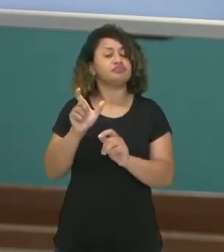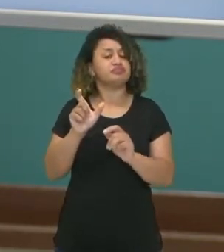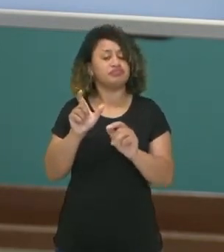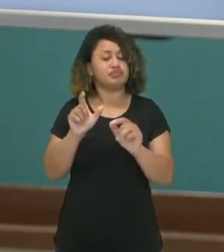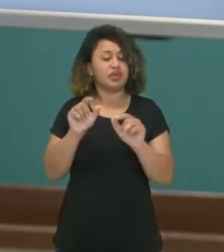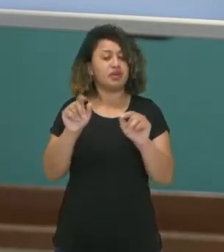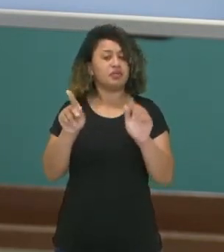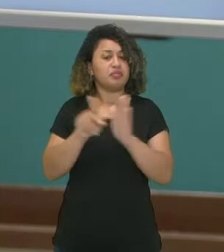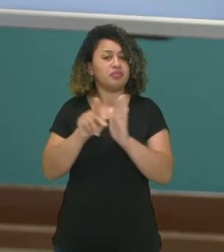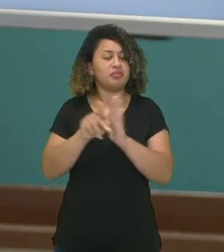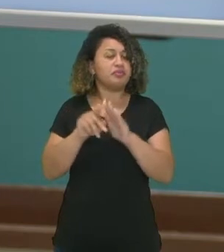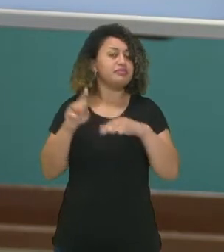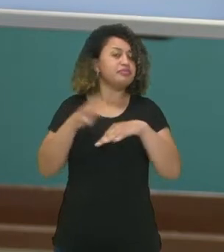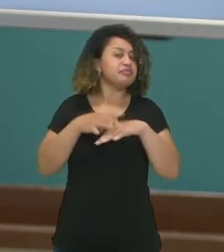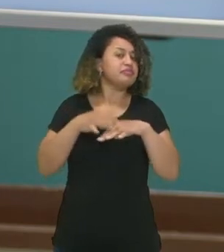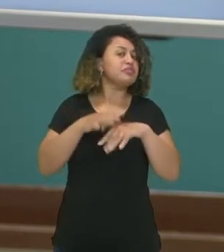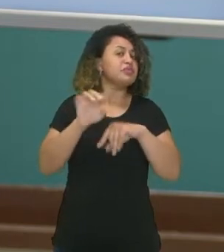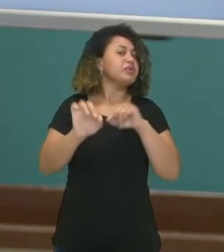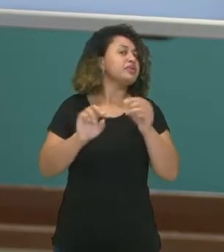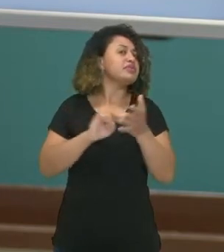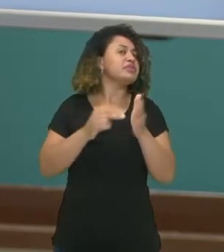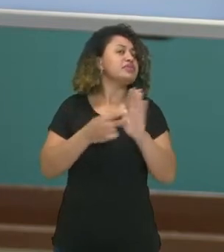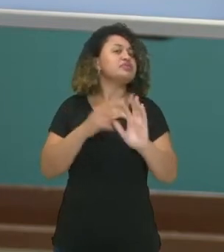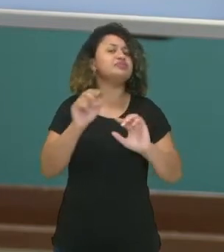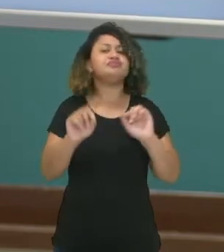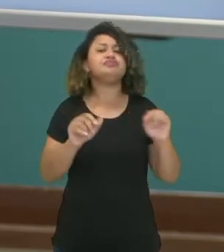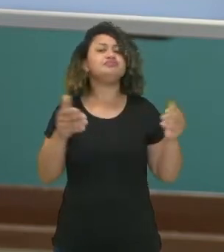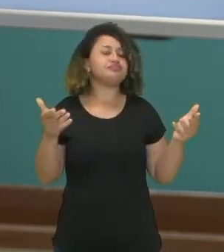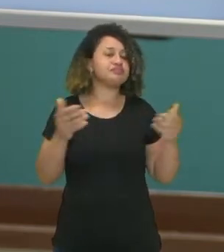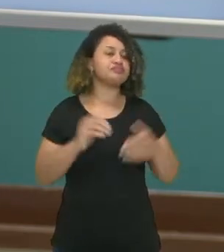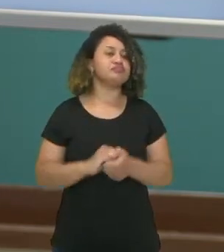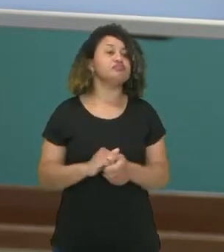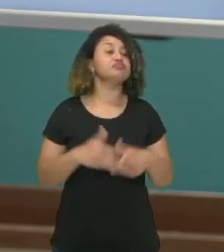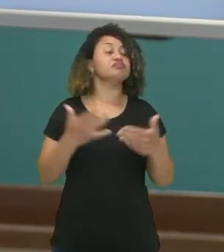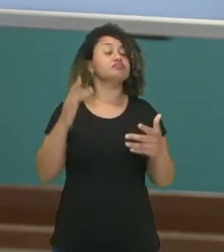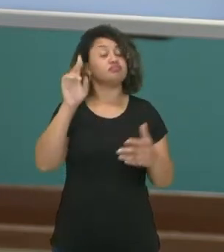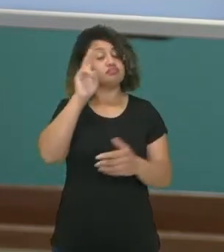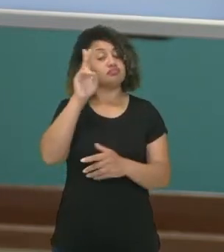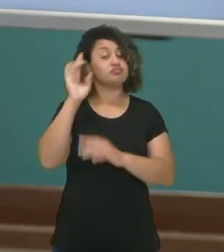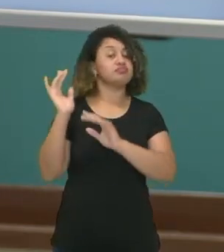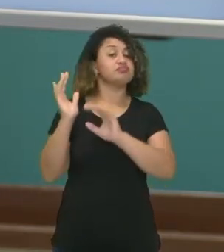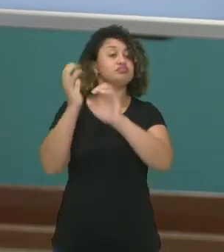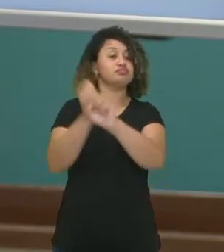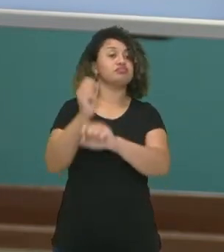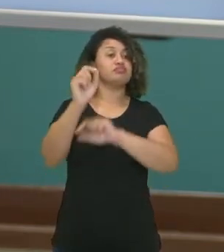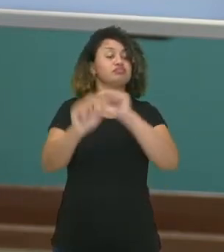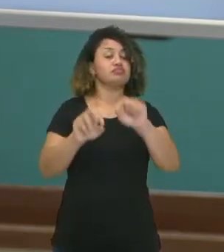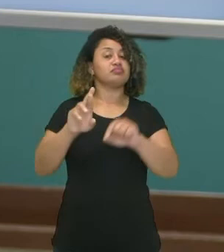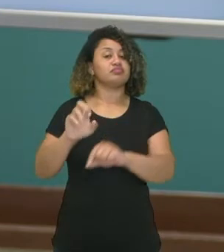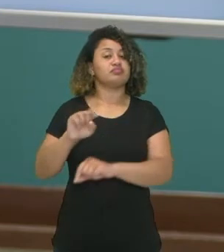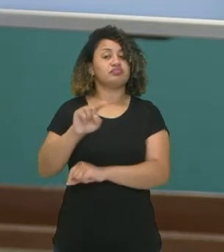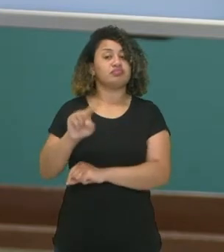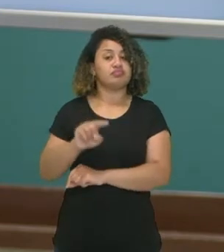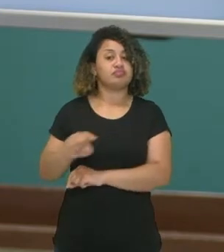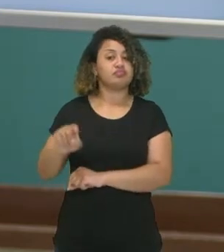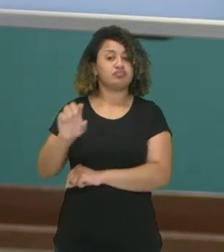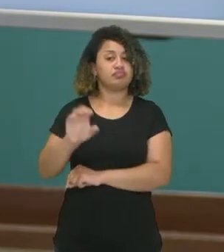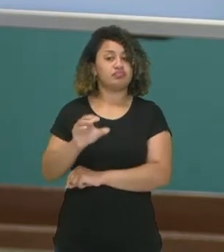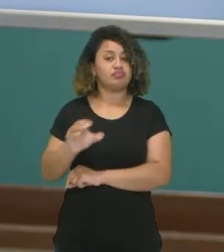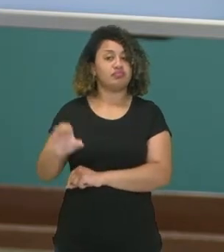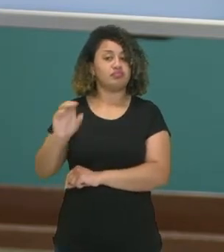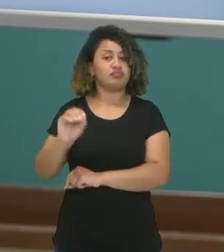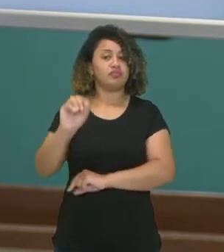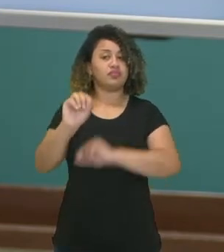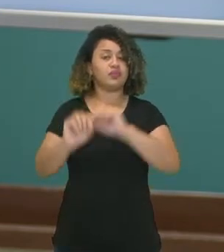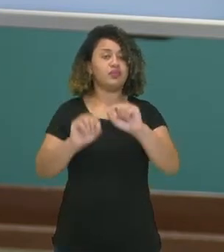em matemática? Então, vamos lá. Relembrando, razão, ela vai ser sempre